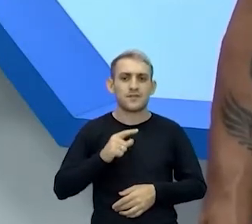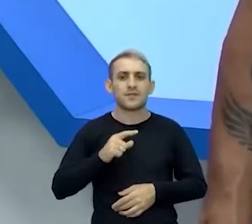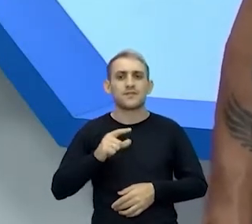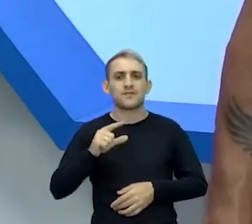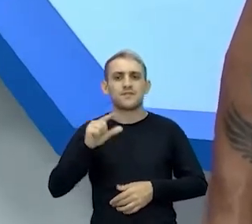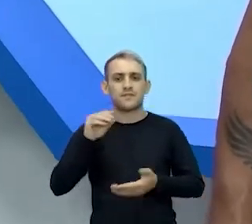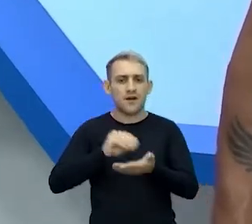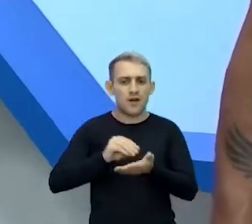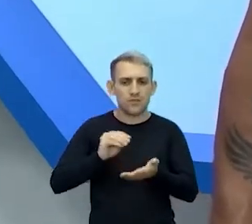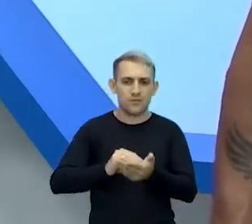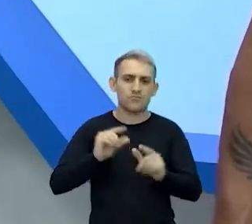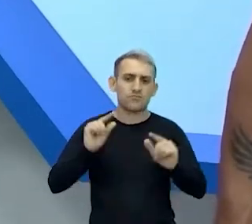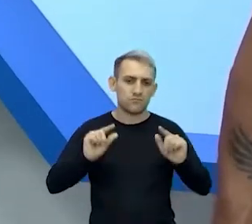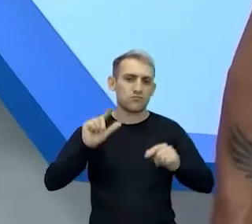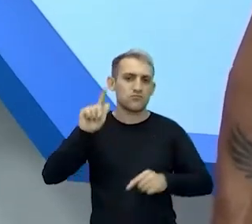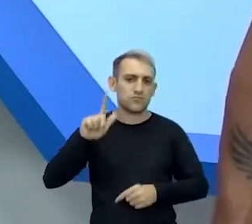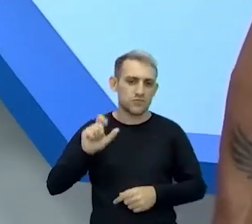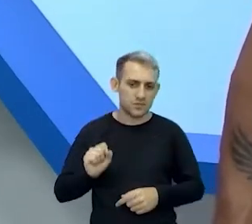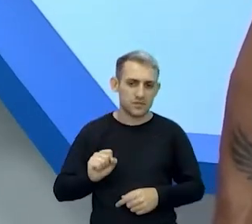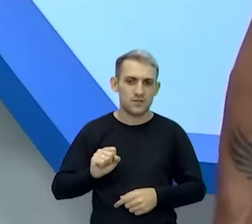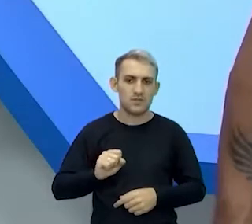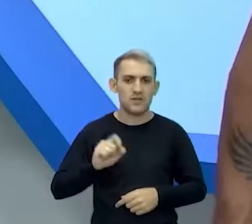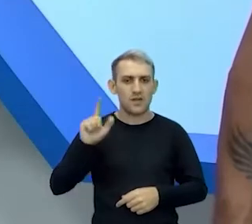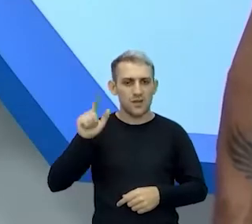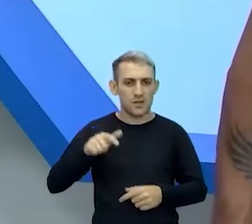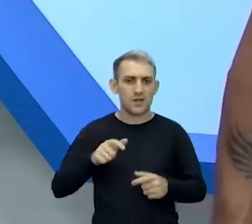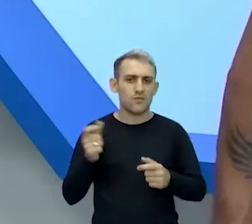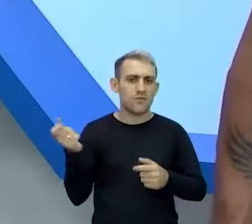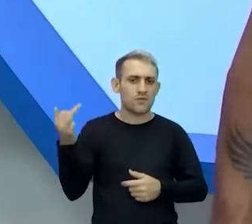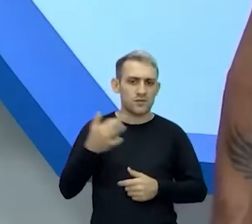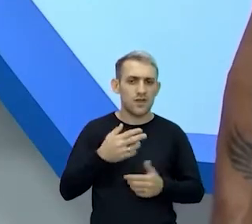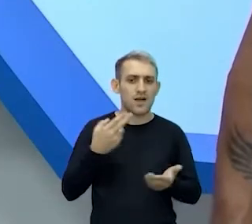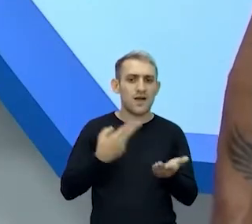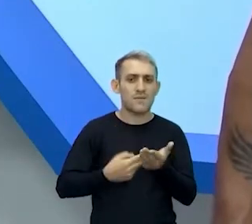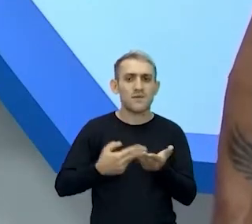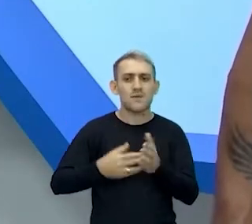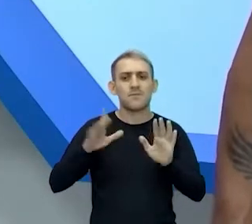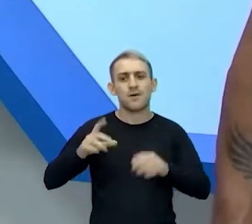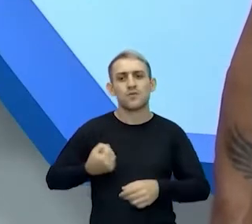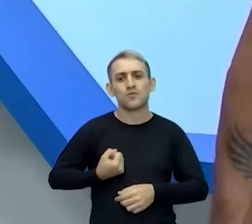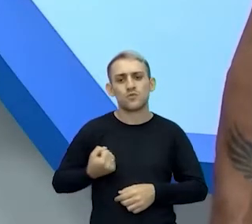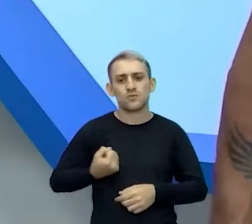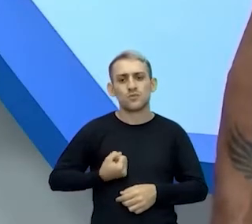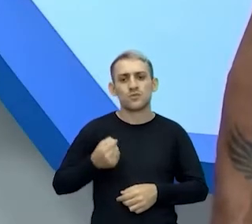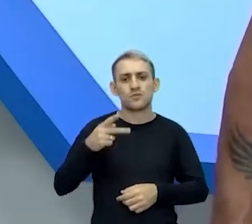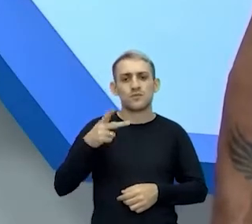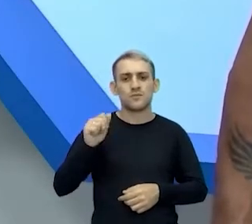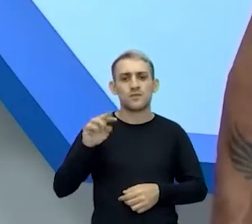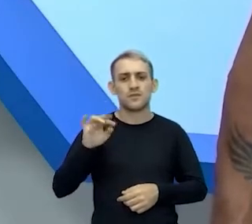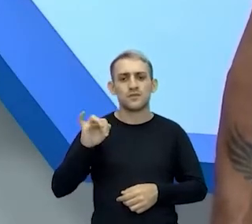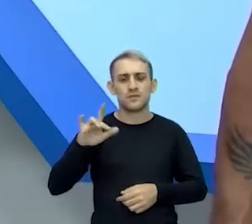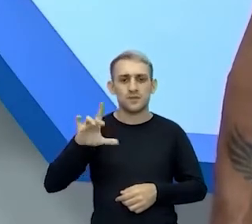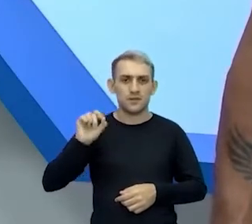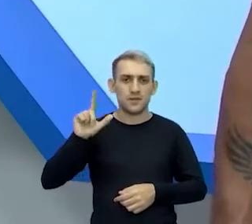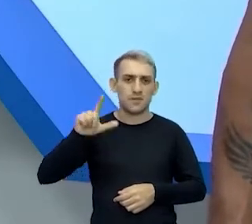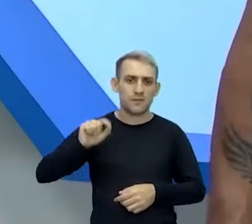assim. Isso. E aí, a proporção é a mesma, mas o número de partículas é menor, o que dificulta na